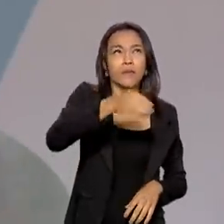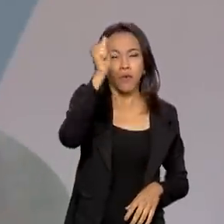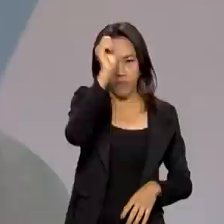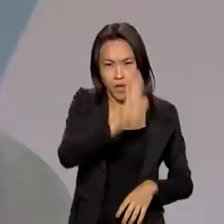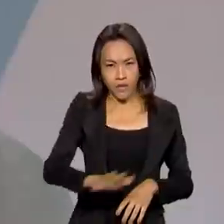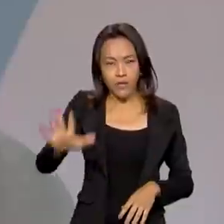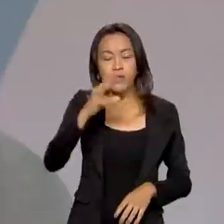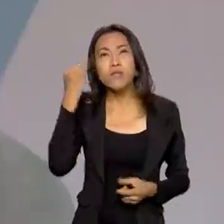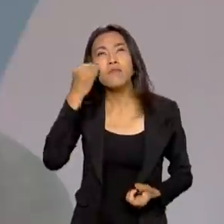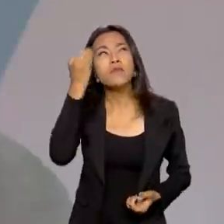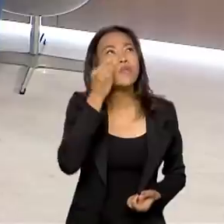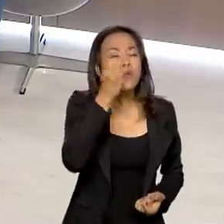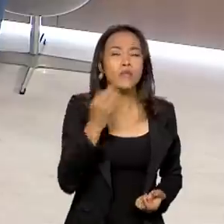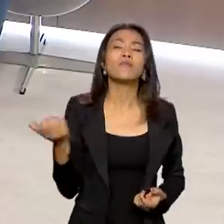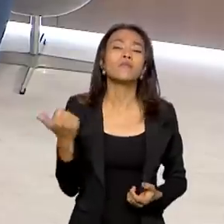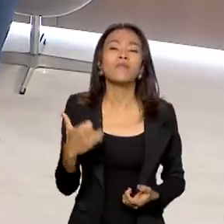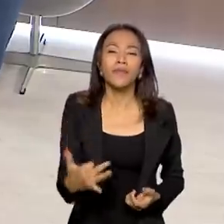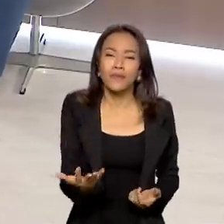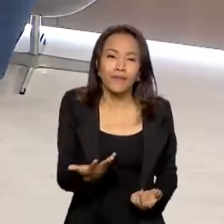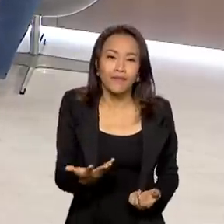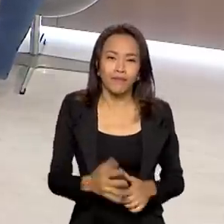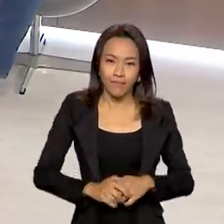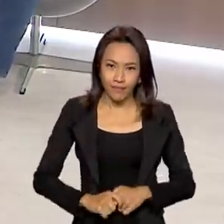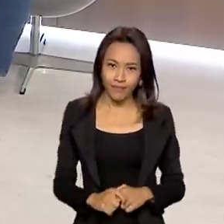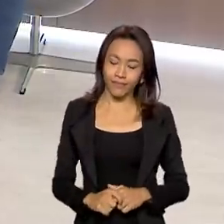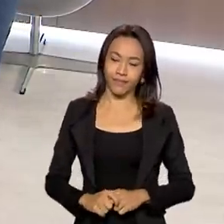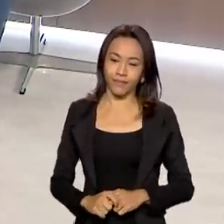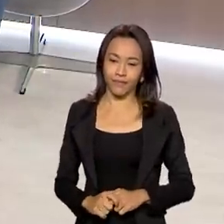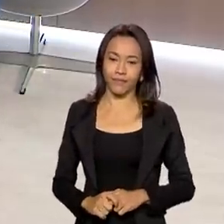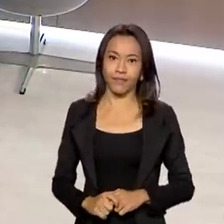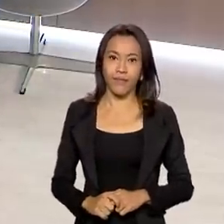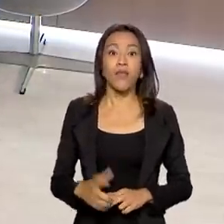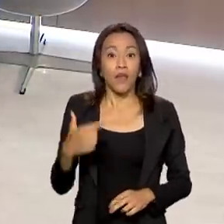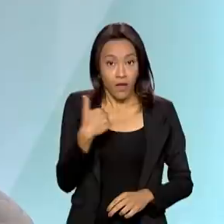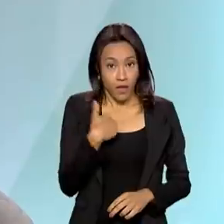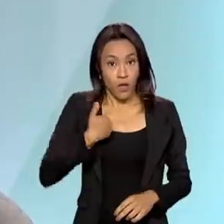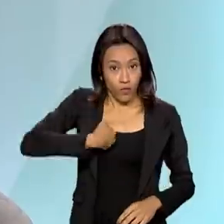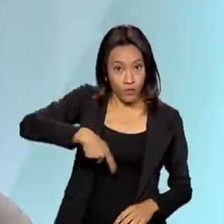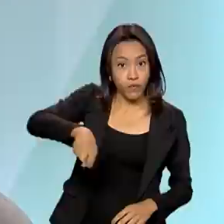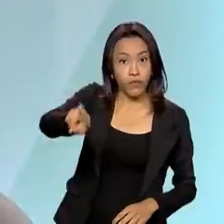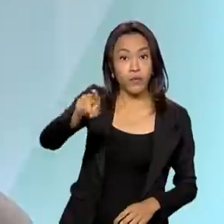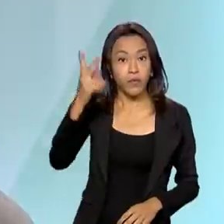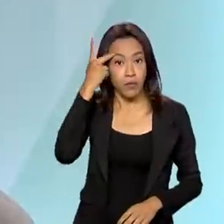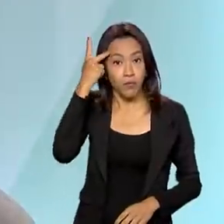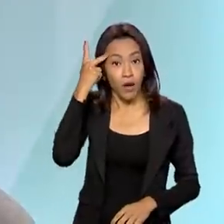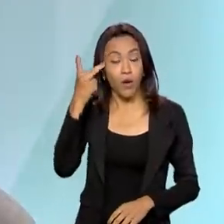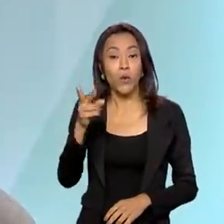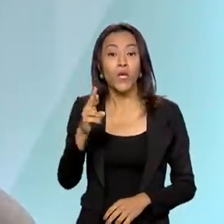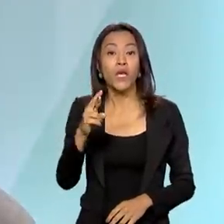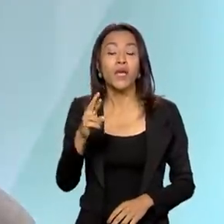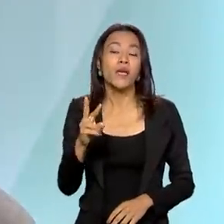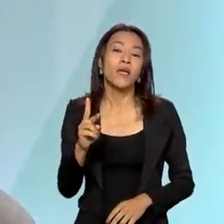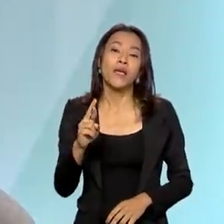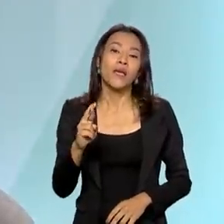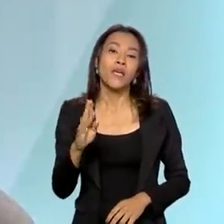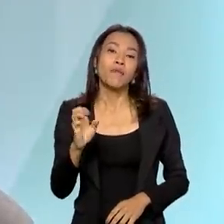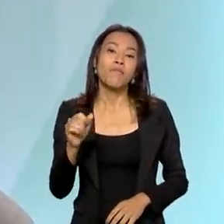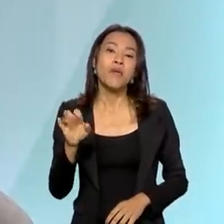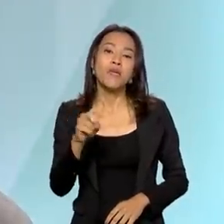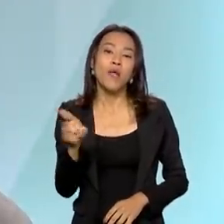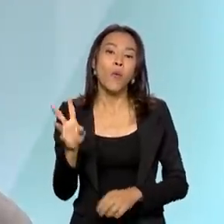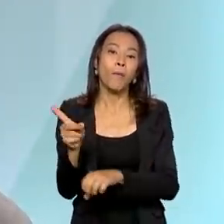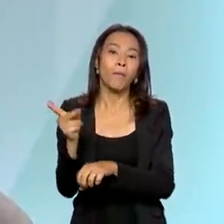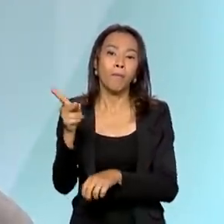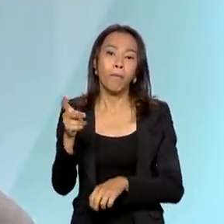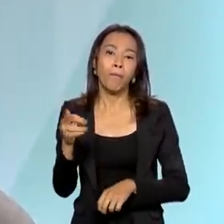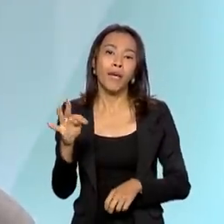vendo experiências aí. Conta para a gente. Eu acabei de passar em Ribeirão Preto para ver um caminhão de